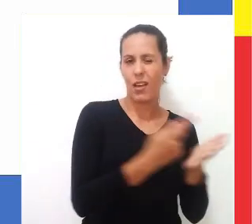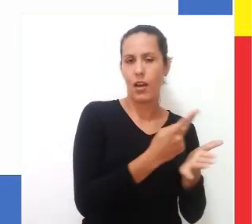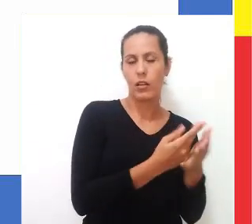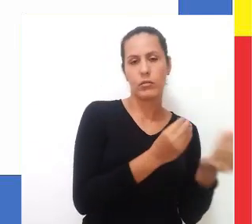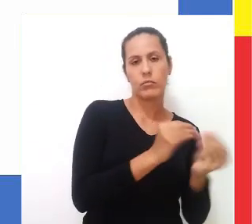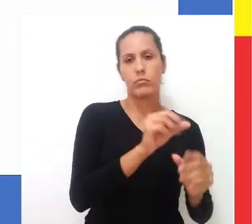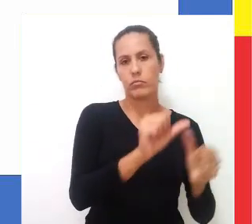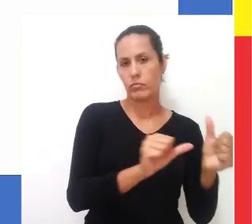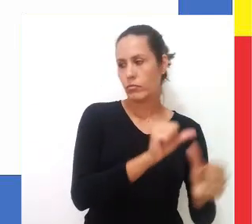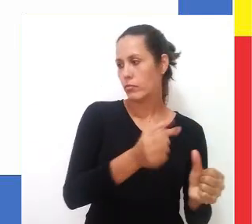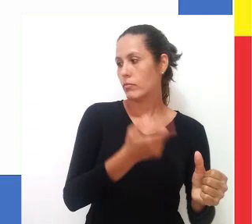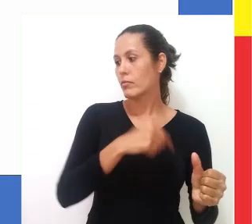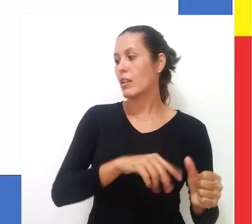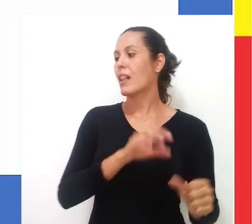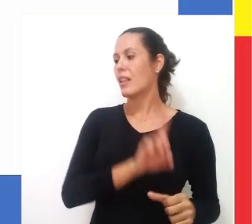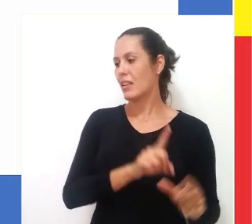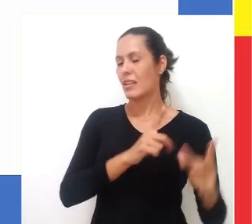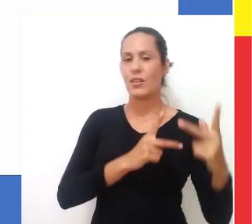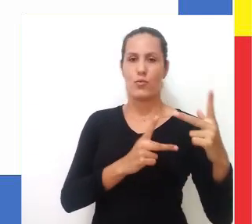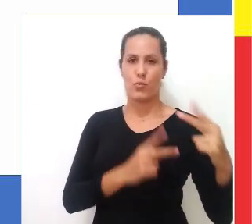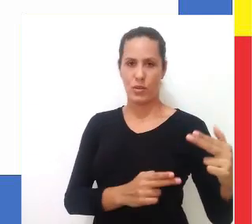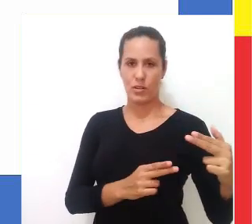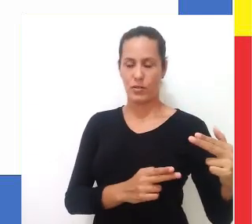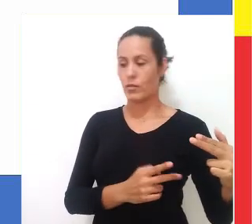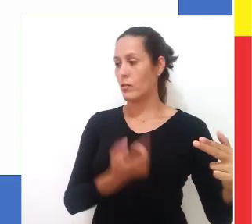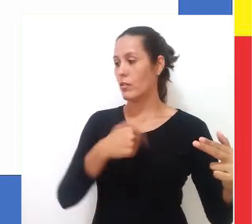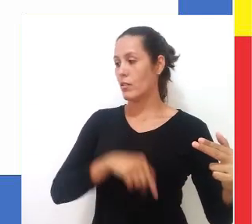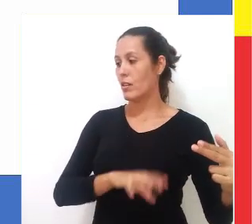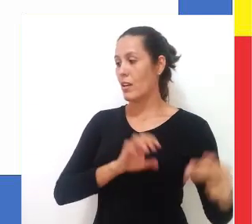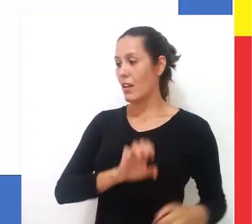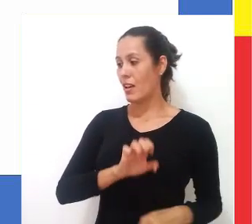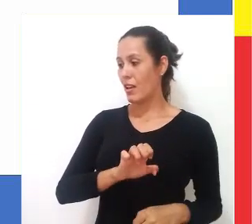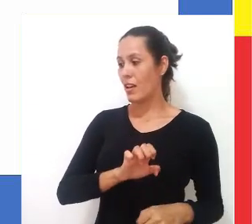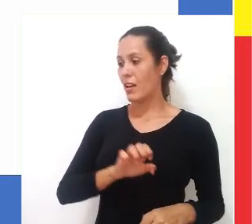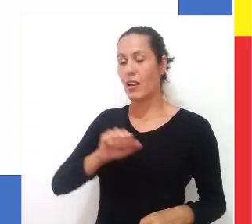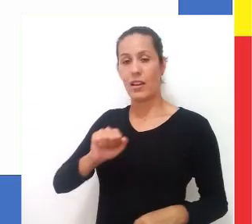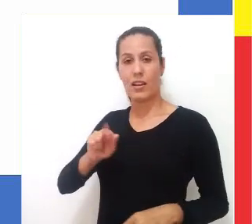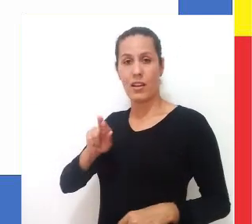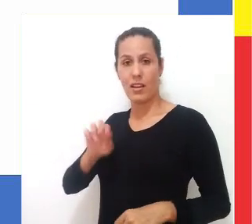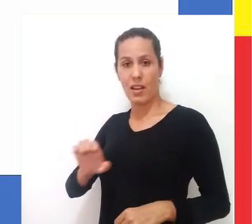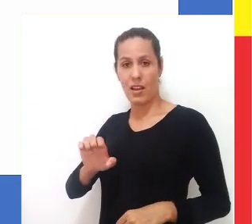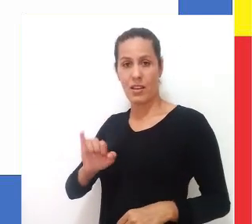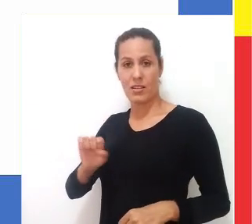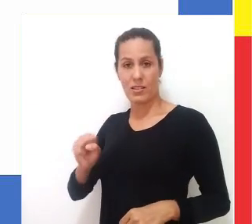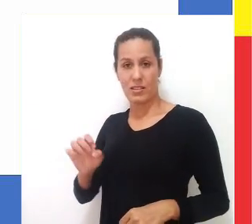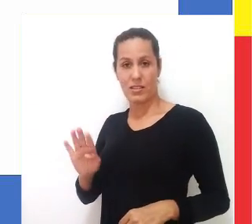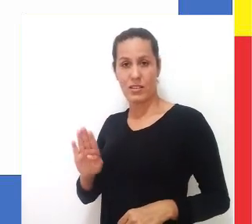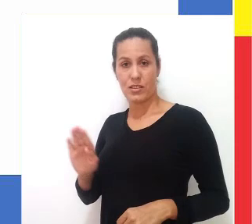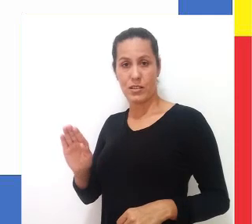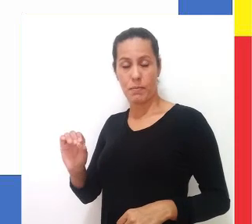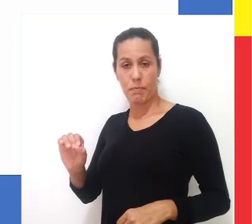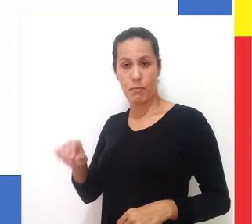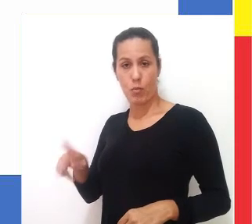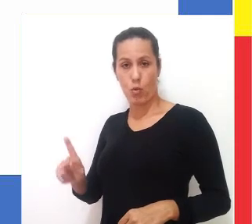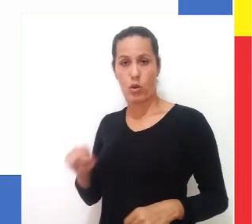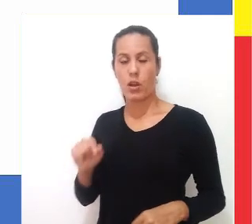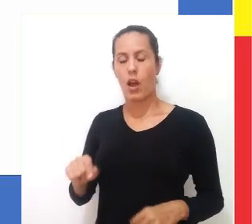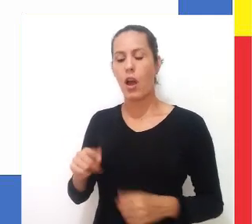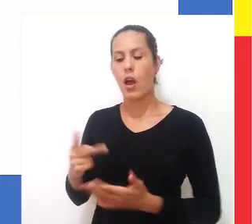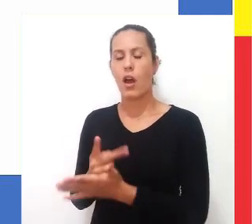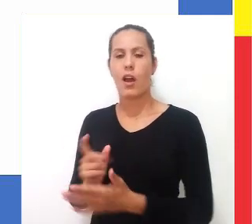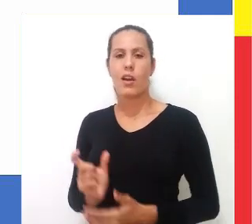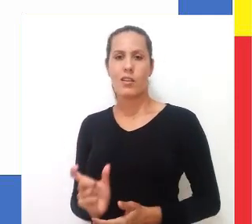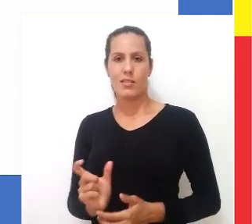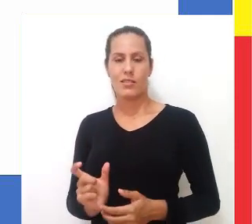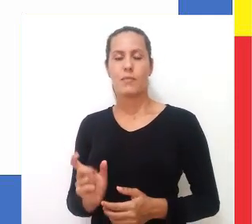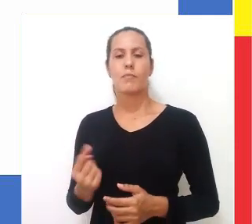no singular, que na letra D também é o mesmo caso. Enquanto na letra E, these are his books, o erro estava